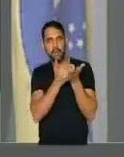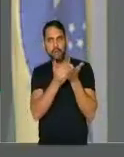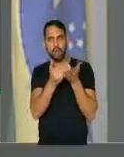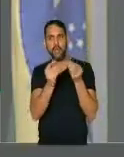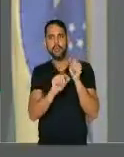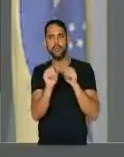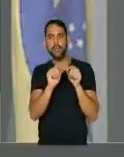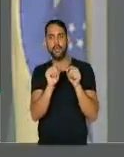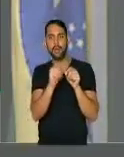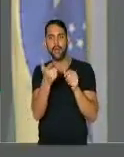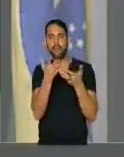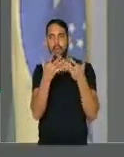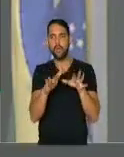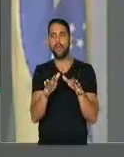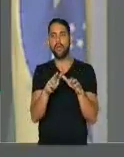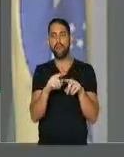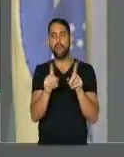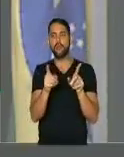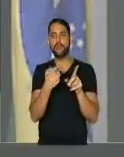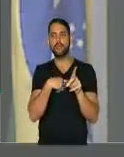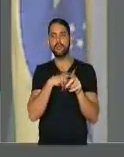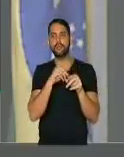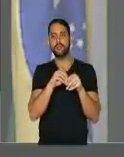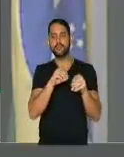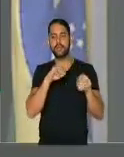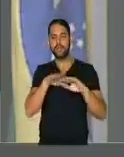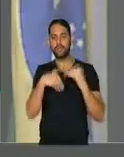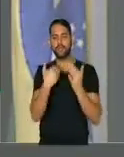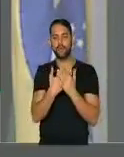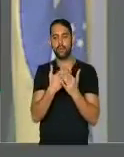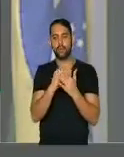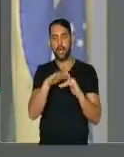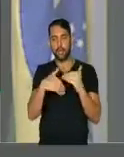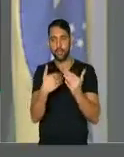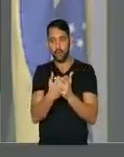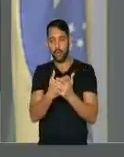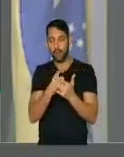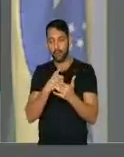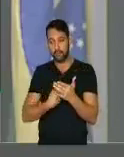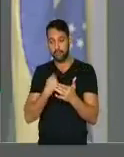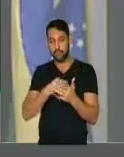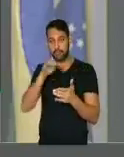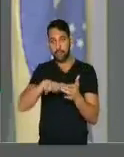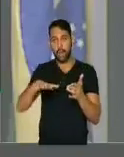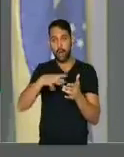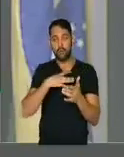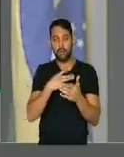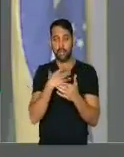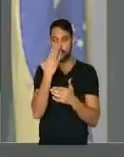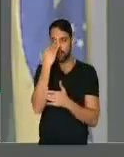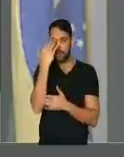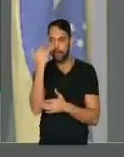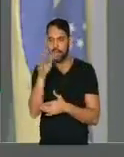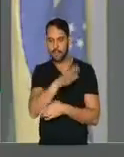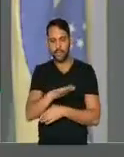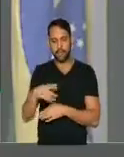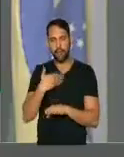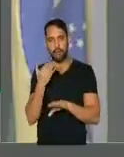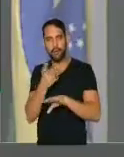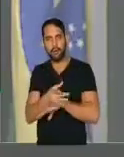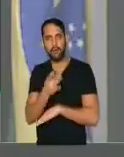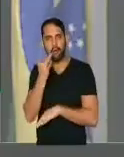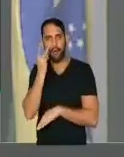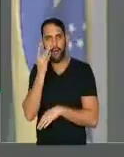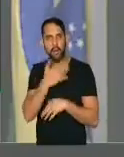a não quererem, né, mais sair da escola. A escola acaba sendo algo atraente. Então, eles